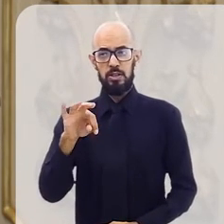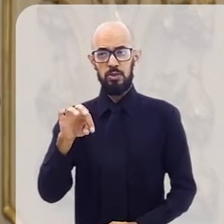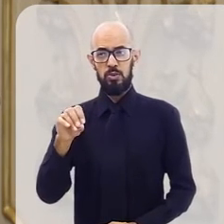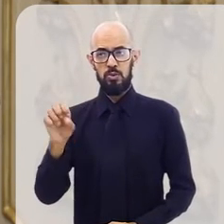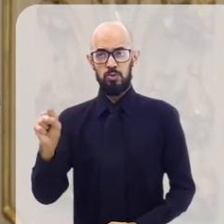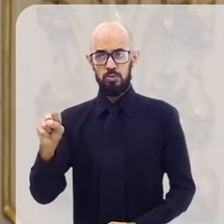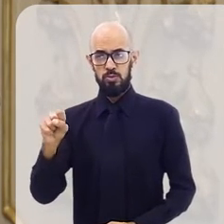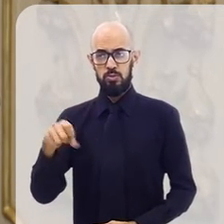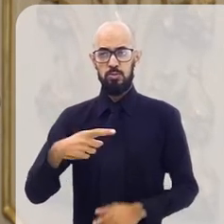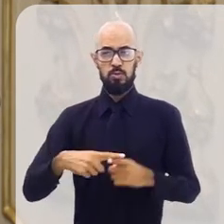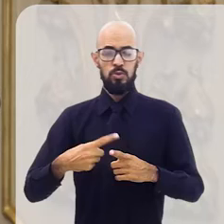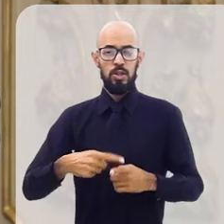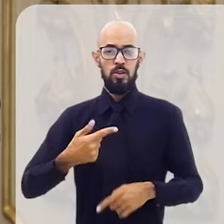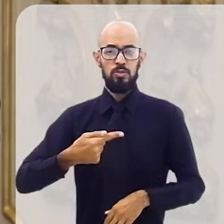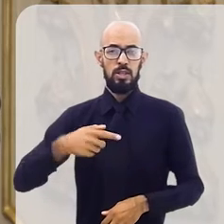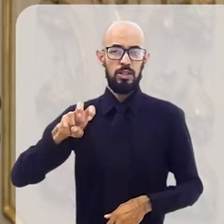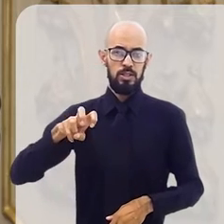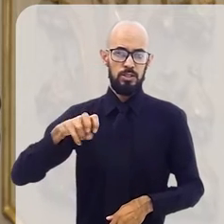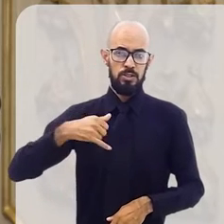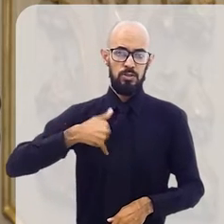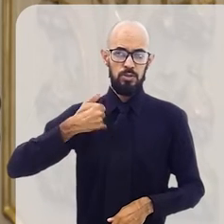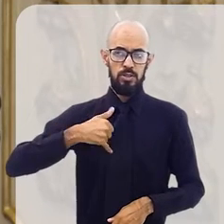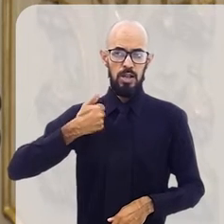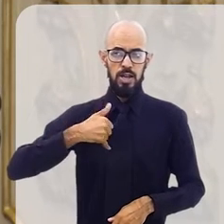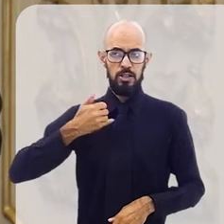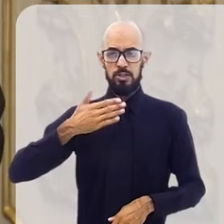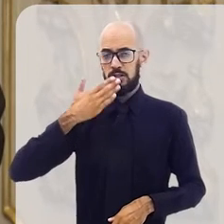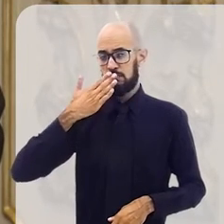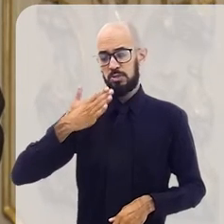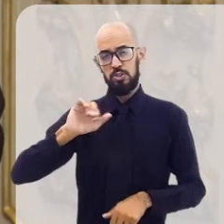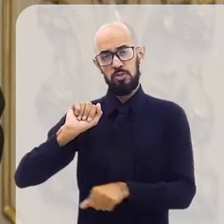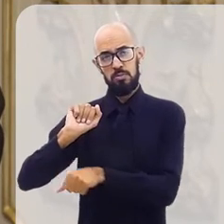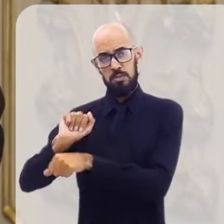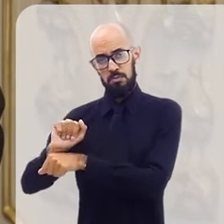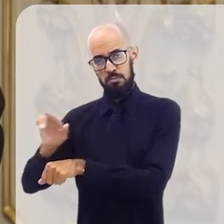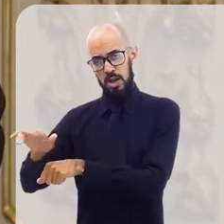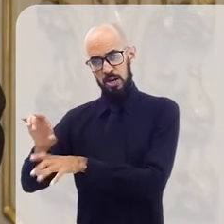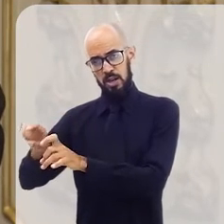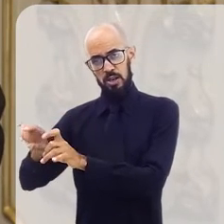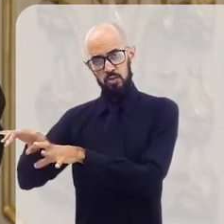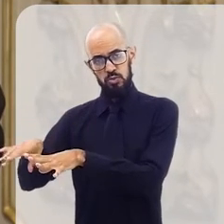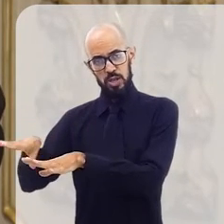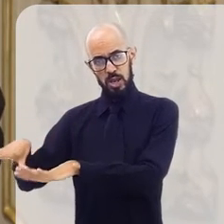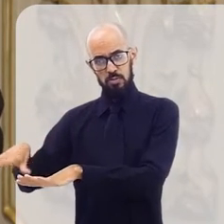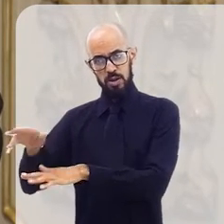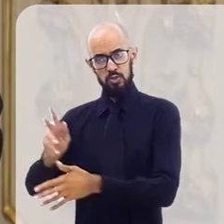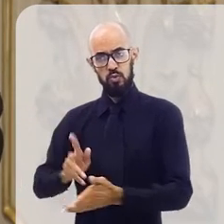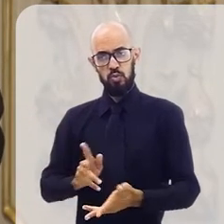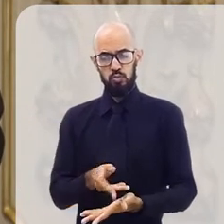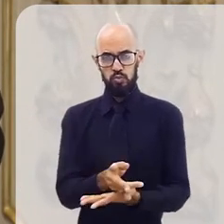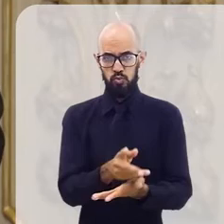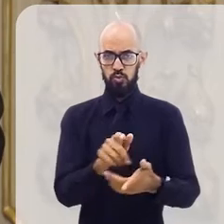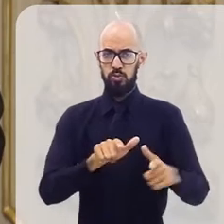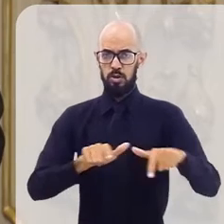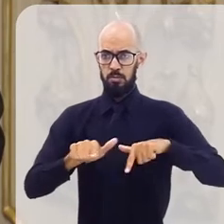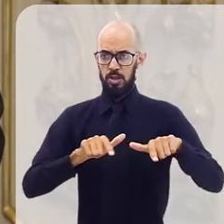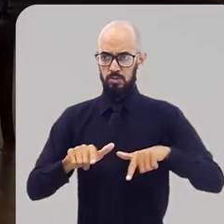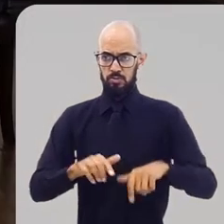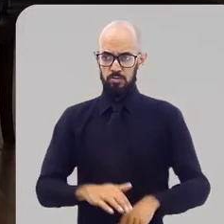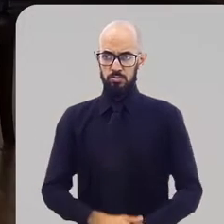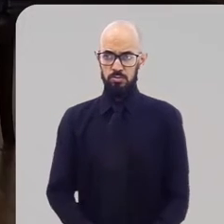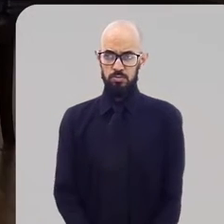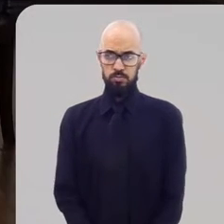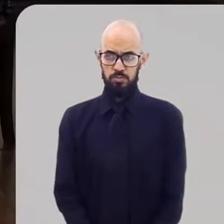é que chegaram a idade de 75 anos pedido pediram renúncia dos ofícios mais continuam